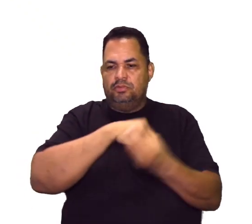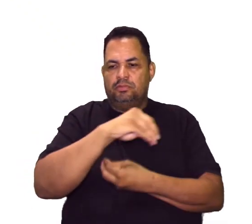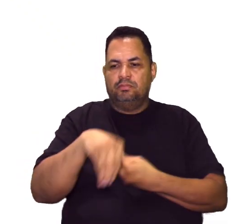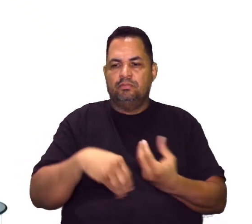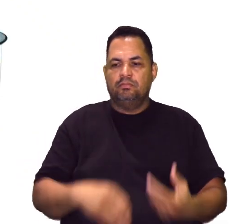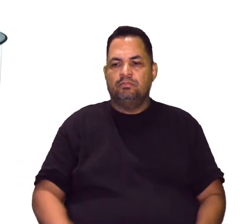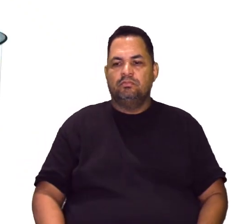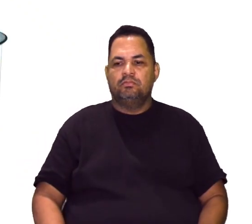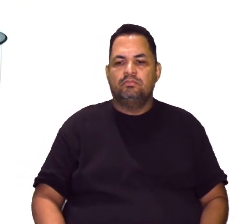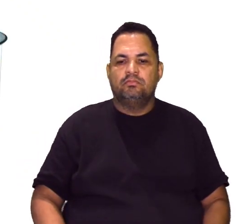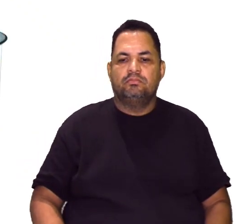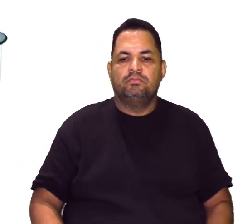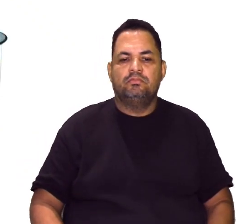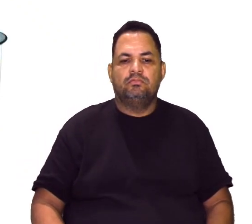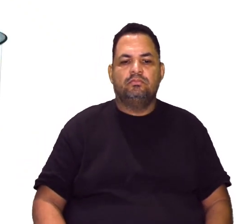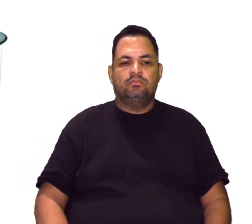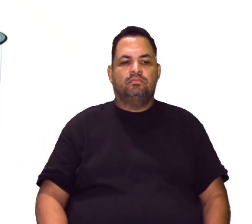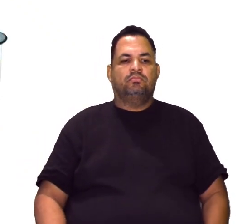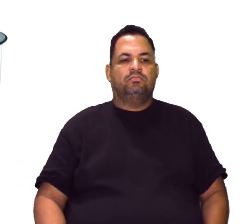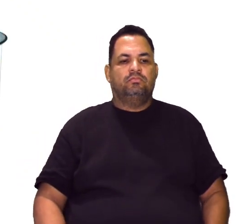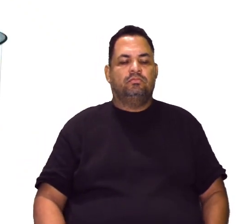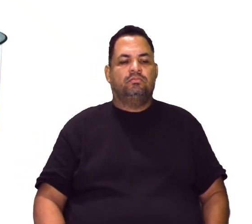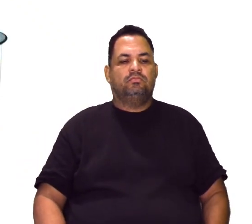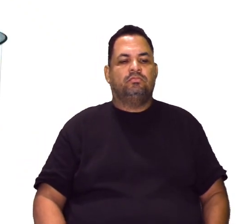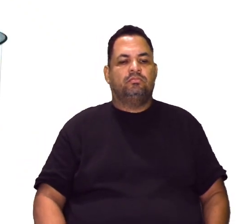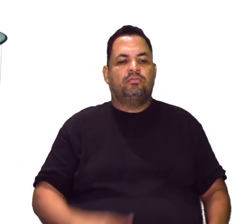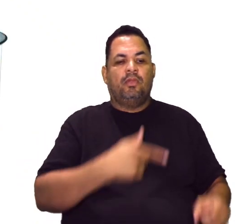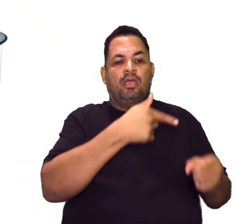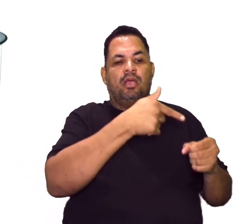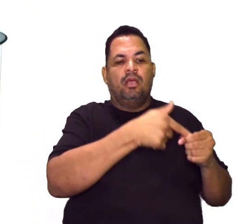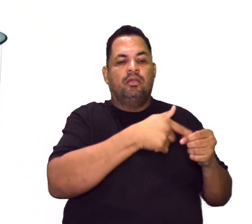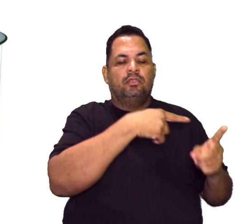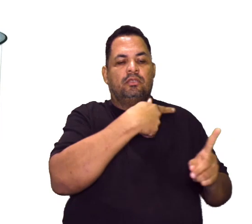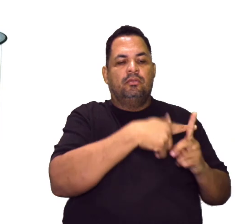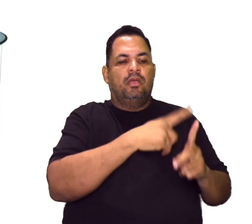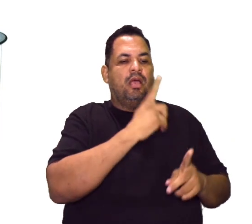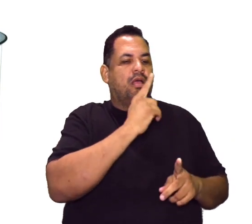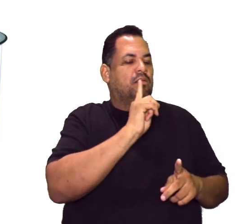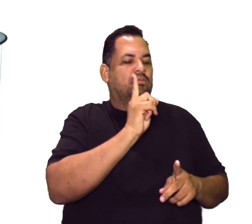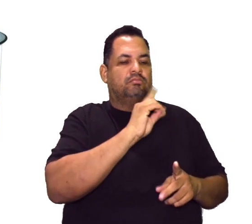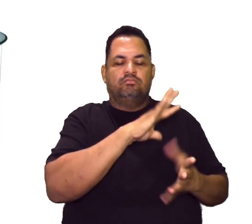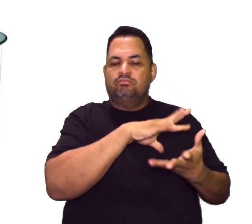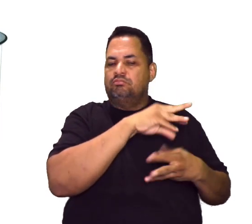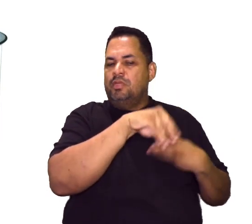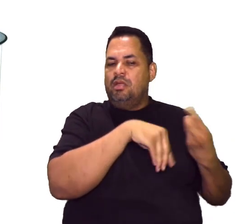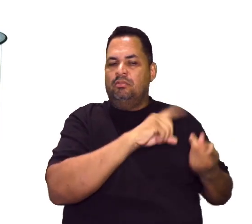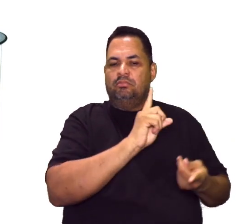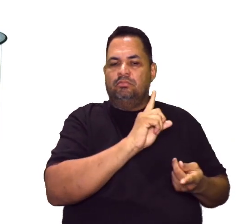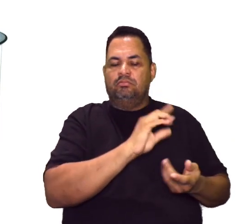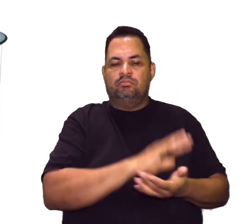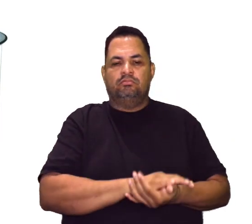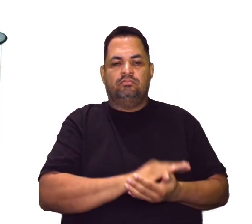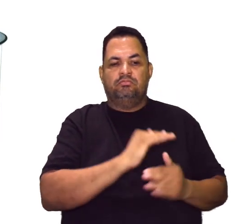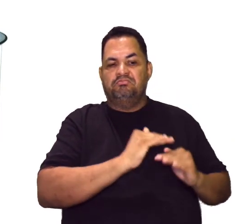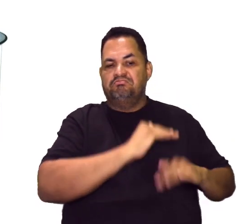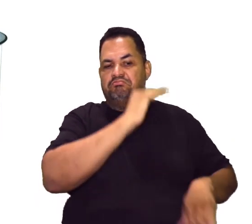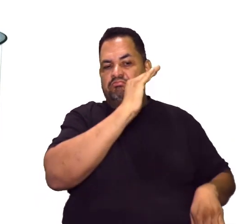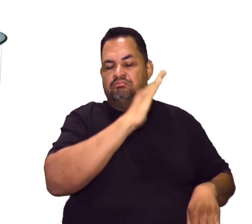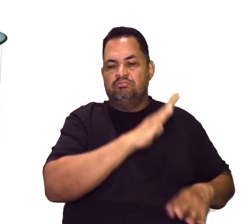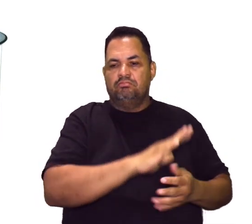tá bom? A gasolina e a água não se misturam, porque a gasolina é